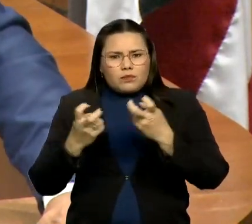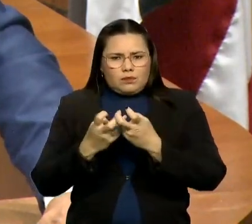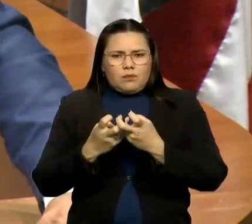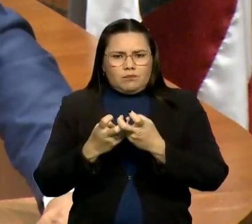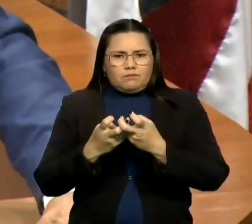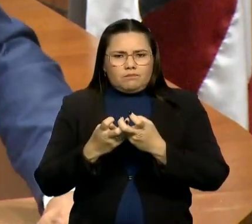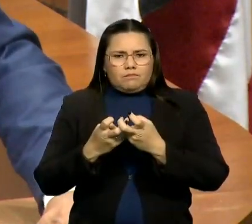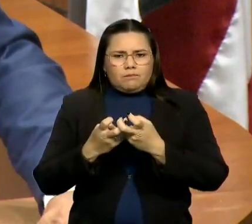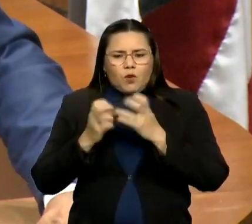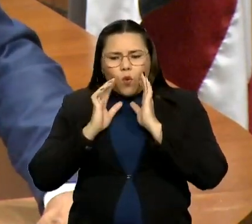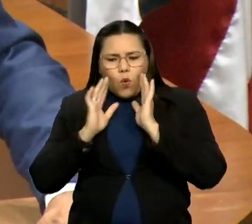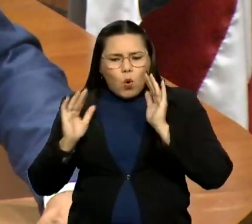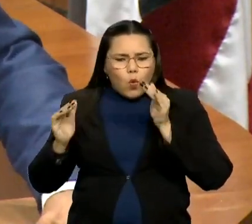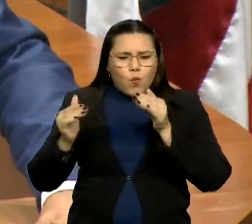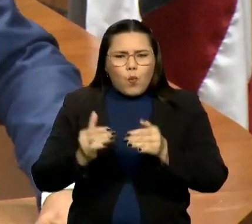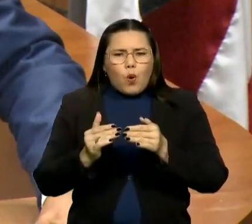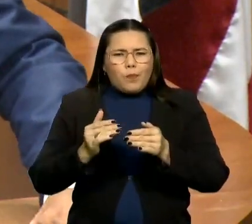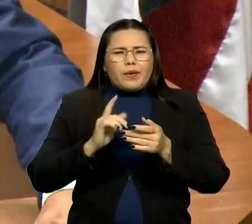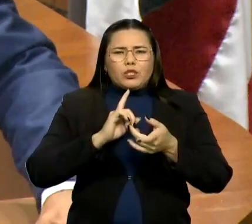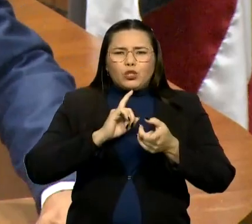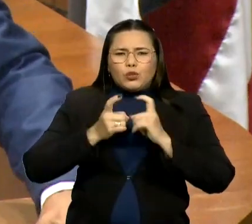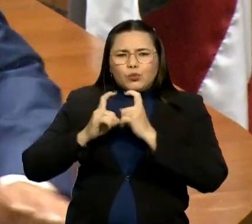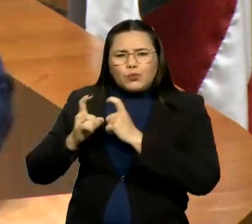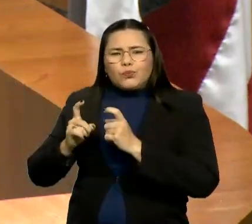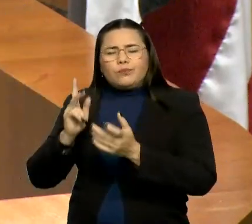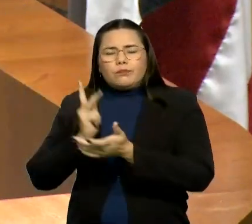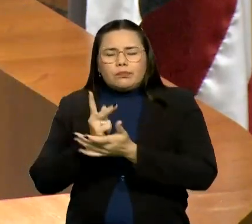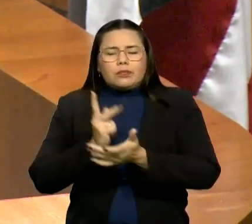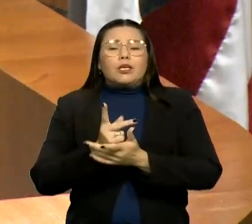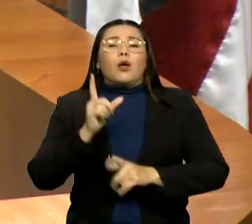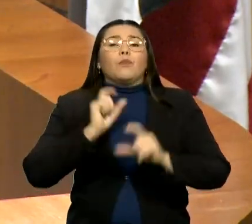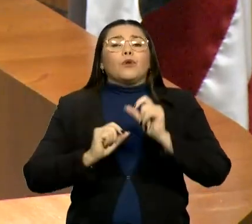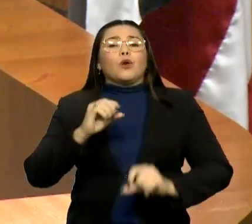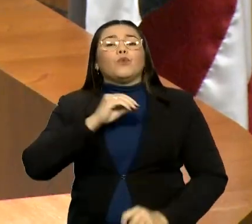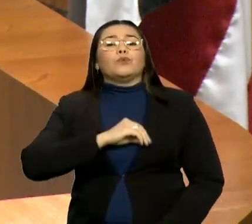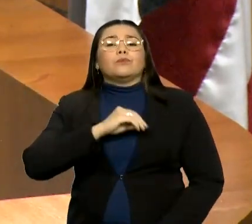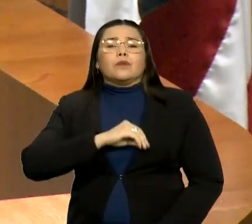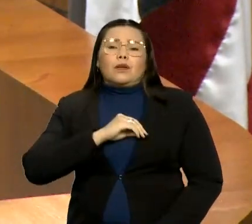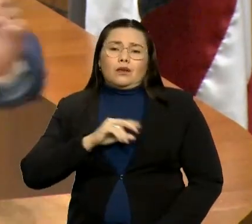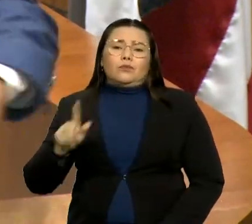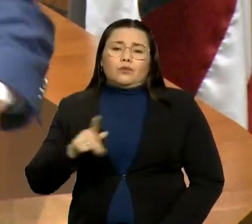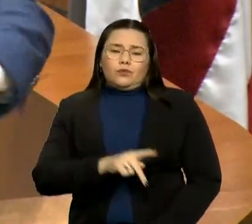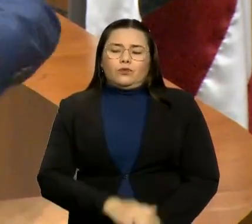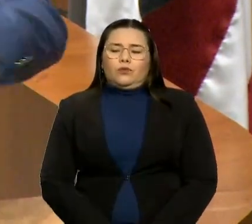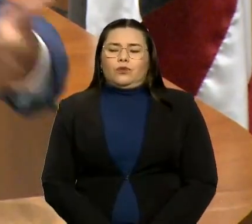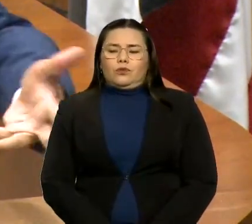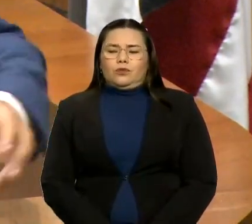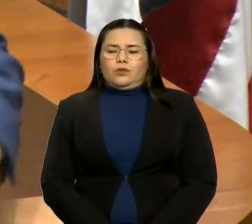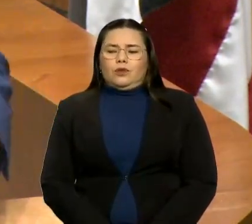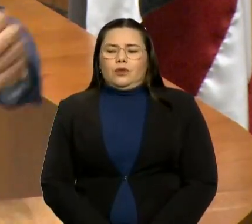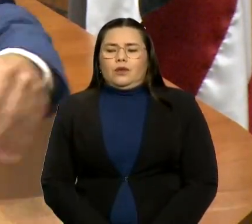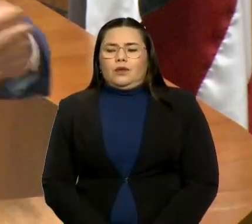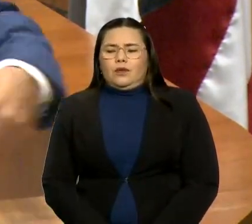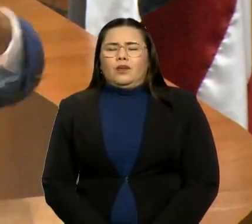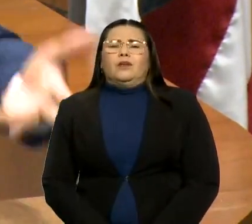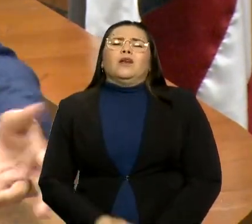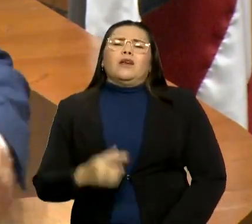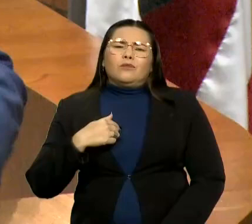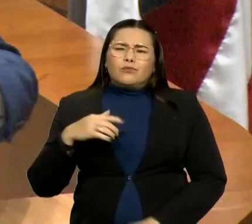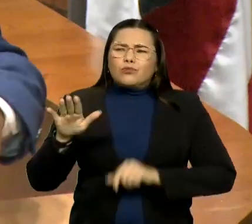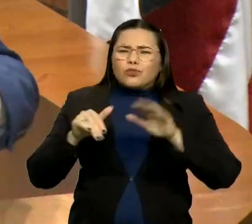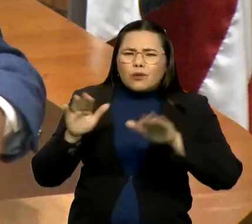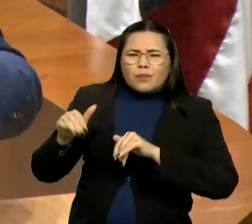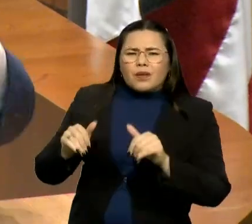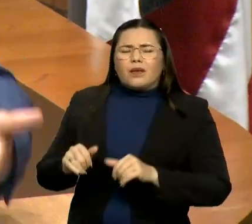negociação permanentemente. No ano de 2023, nos reunimos com várias categorias, professores da UEMA,